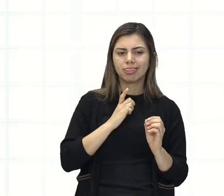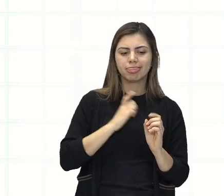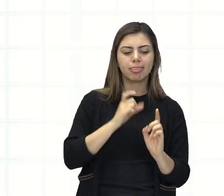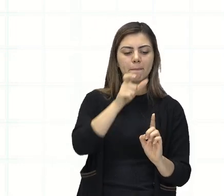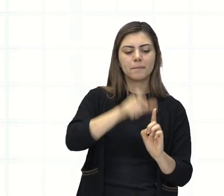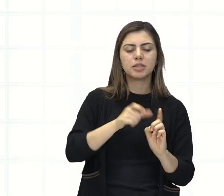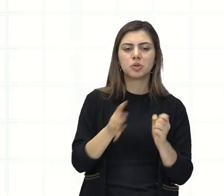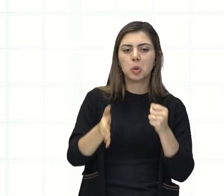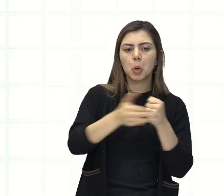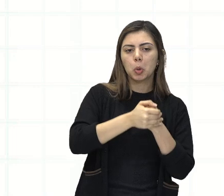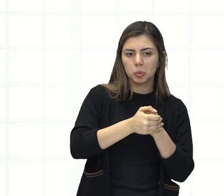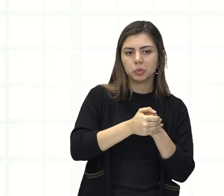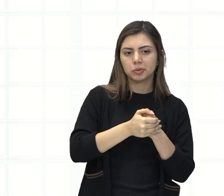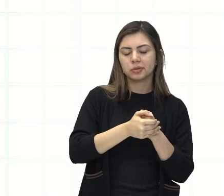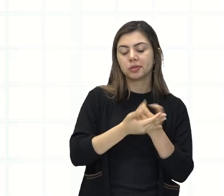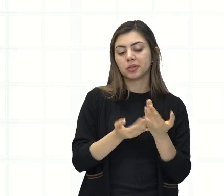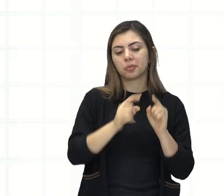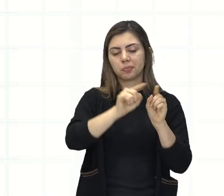parênteses, tá?